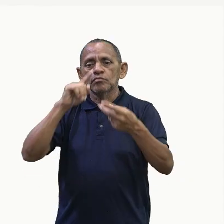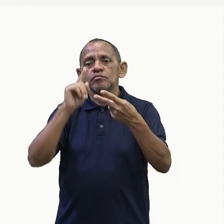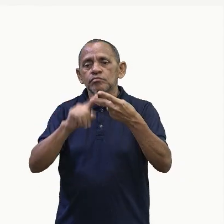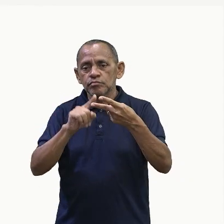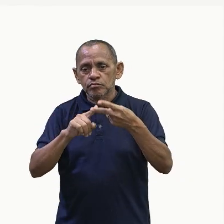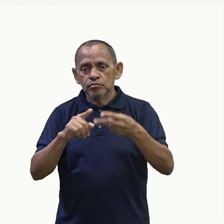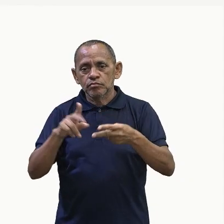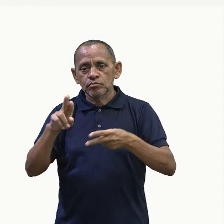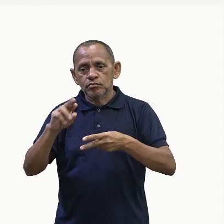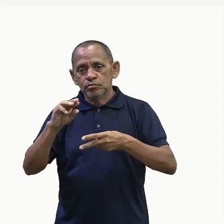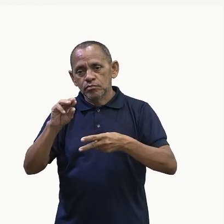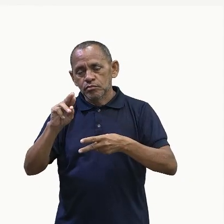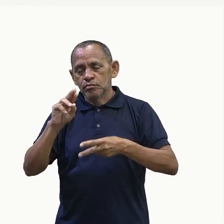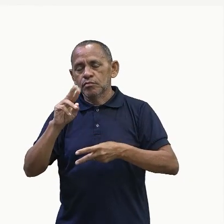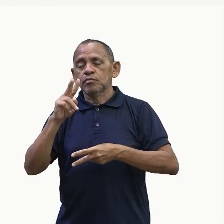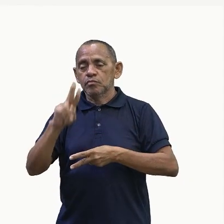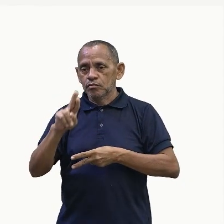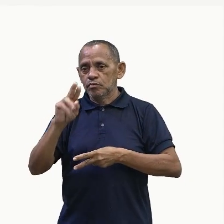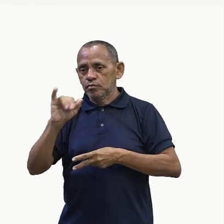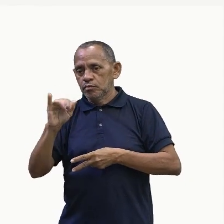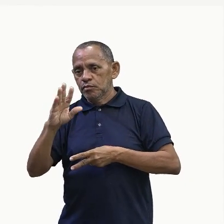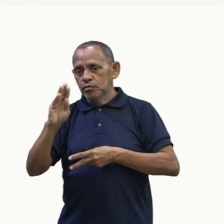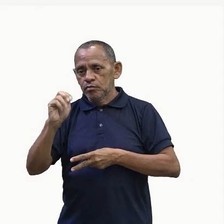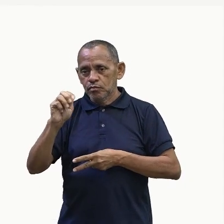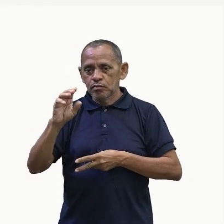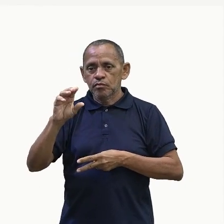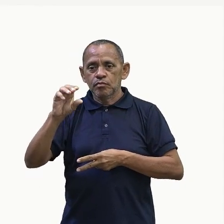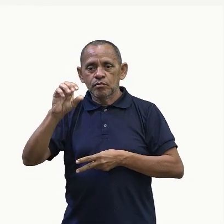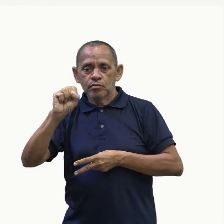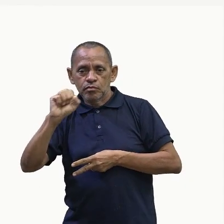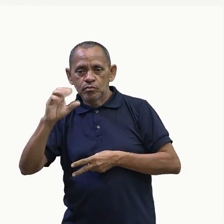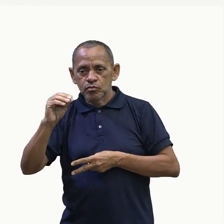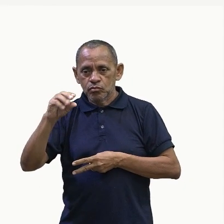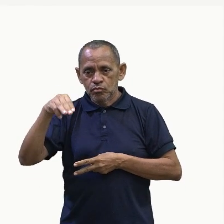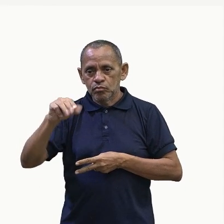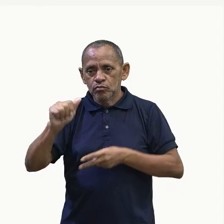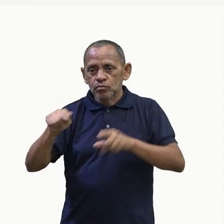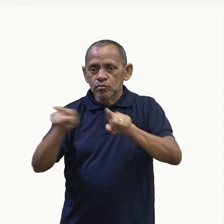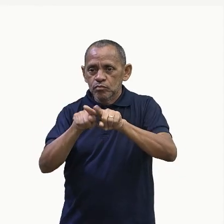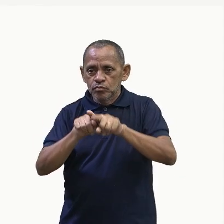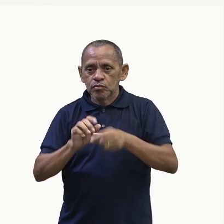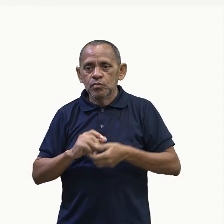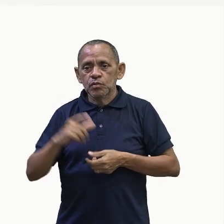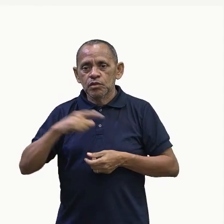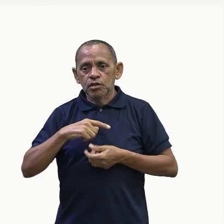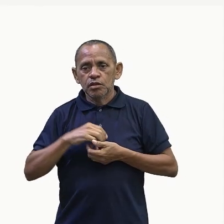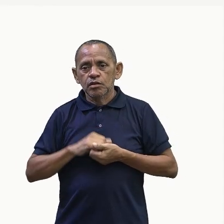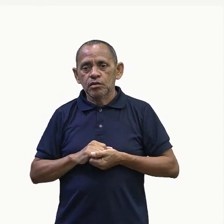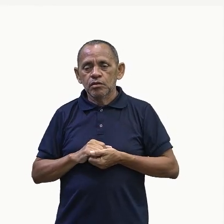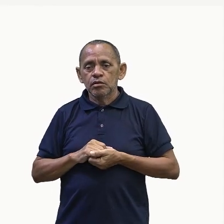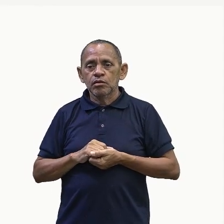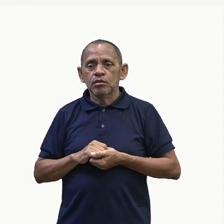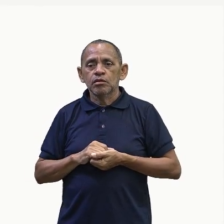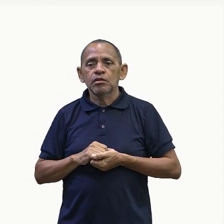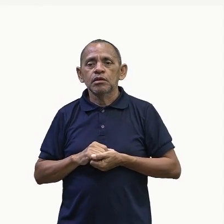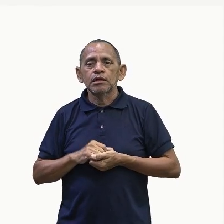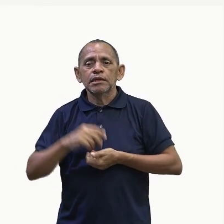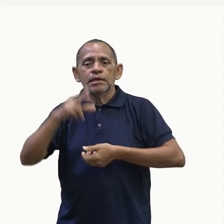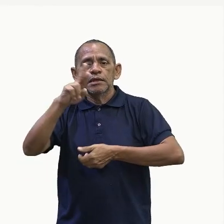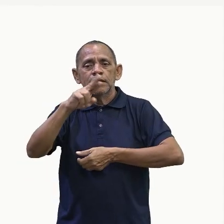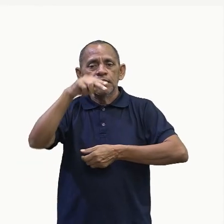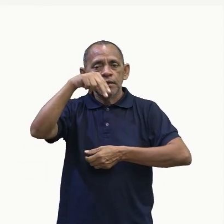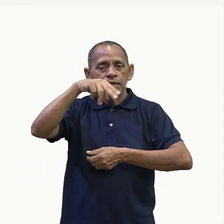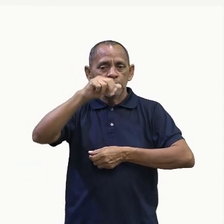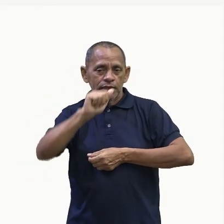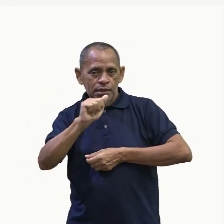Isso eu estou falando para vocês, já está aqui, ó, tá? Porque ele tem aqui um Mzinho, ó, RNA mensageiro,